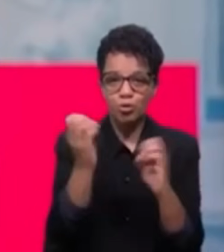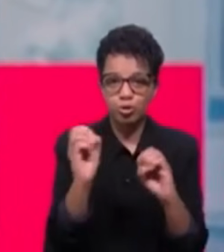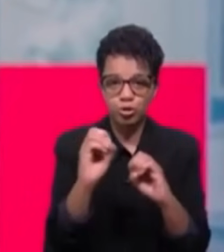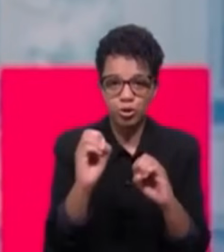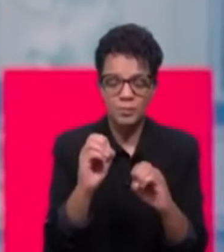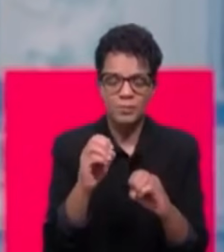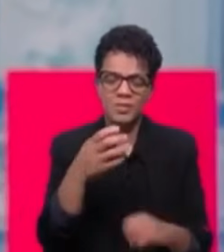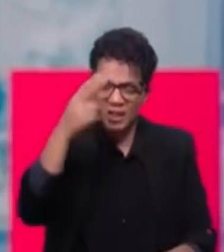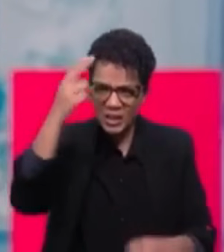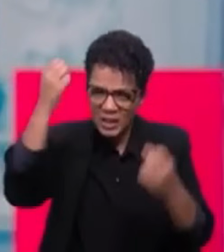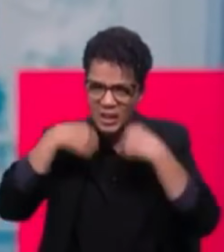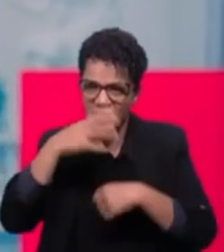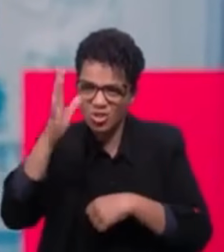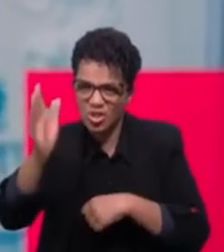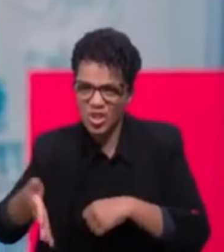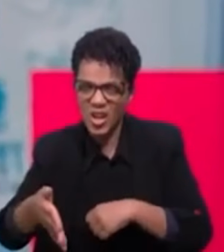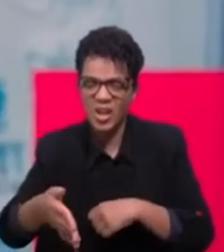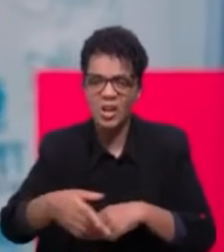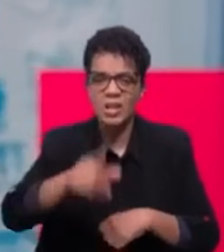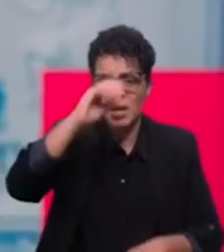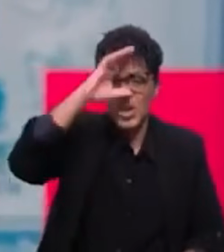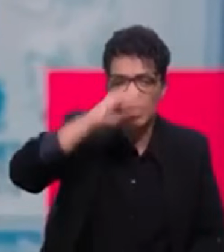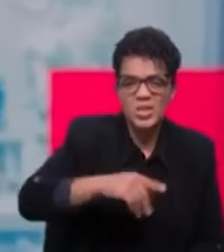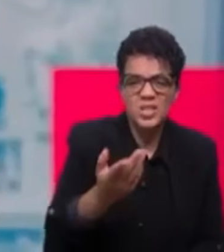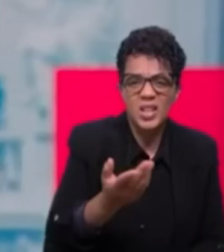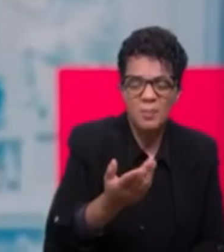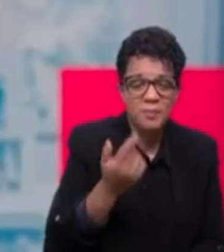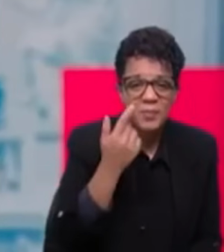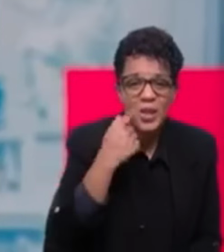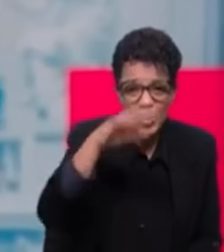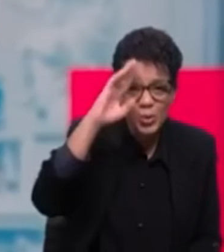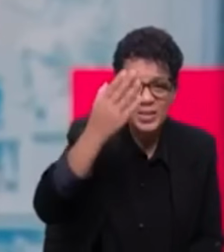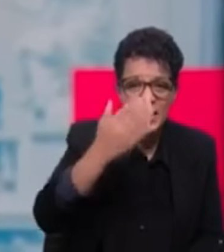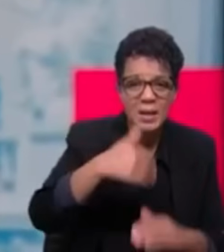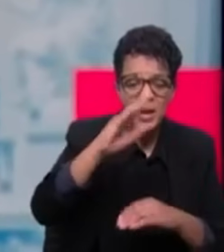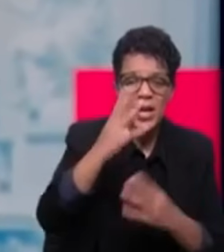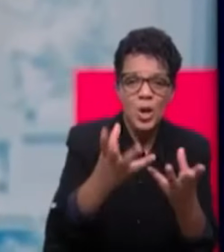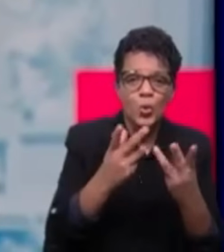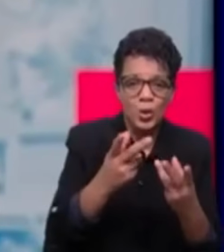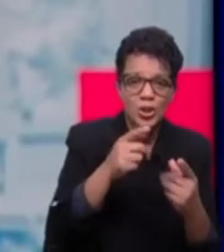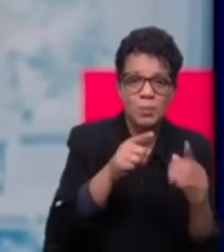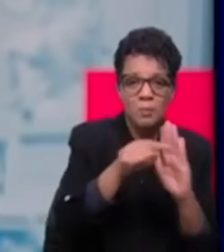medidas não apresentou as contas nem sabe se Aliás não eu sei mais sobre as contas das suas medidas